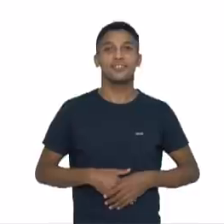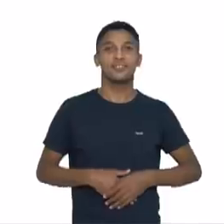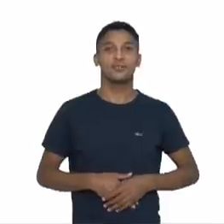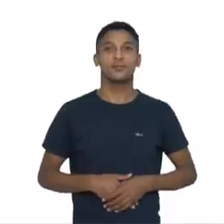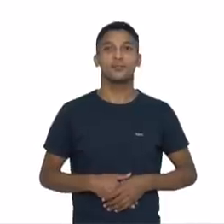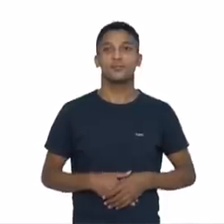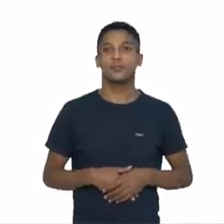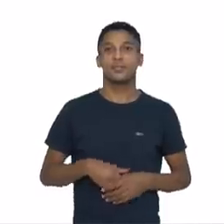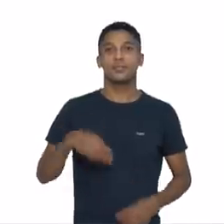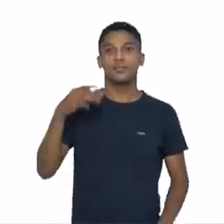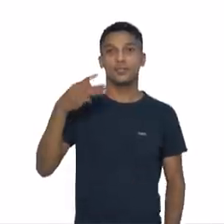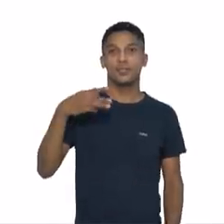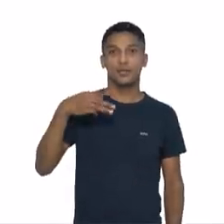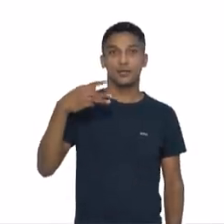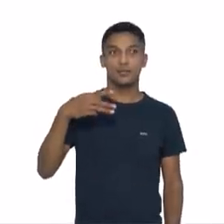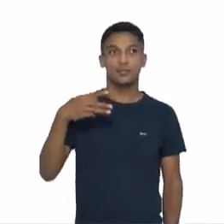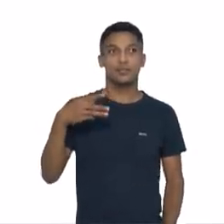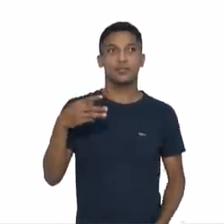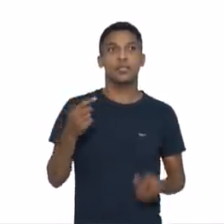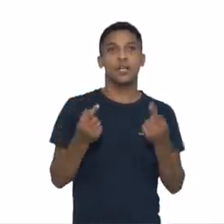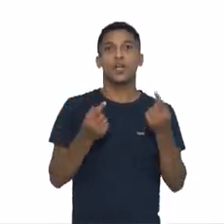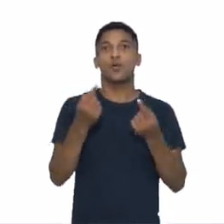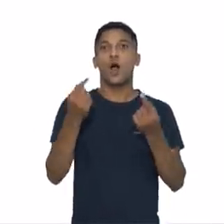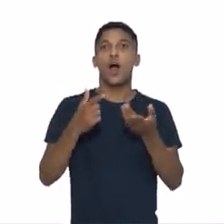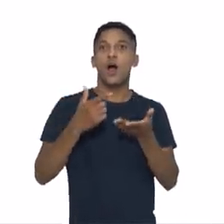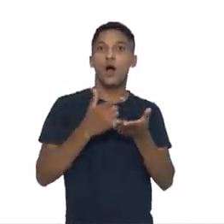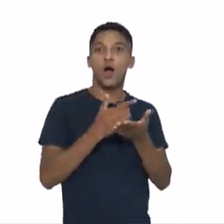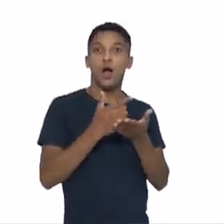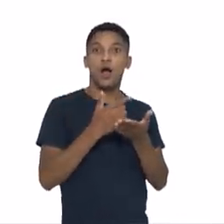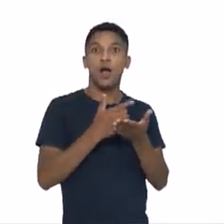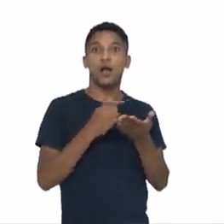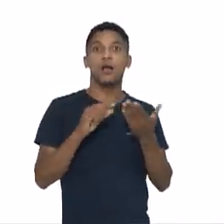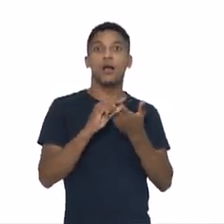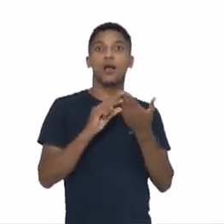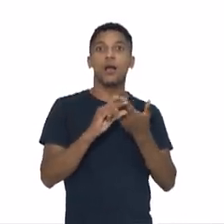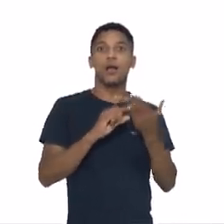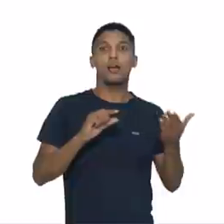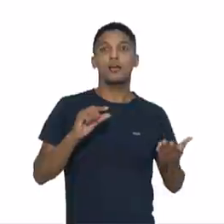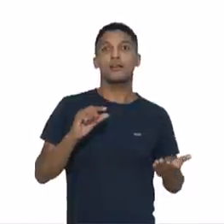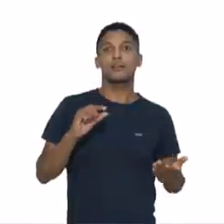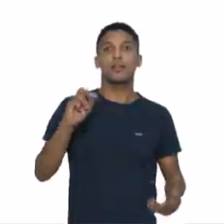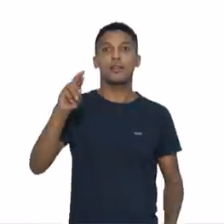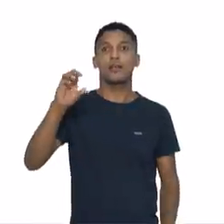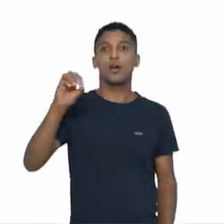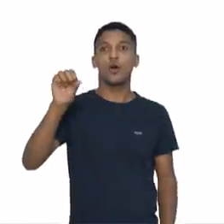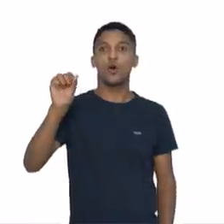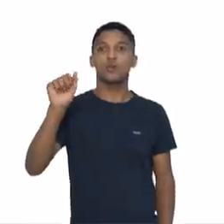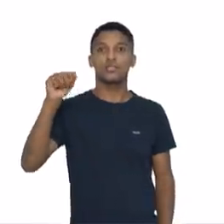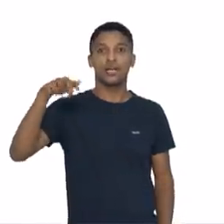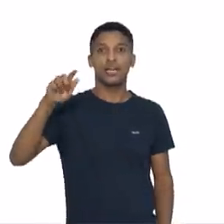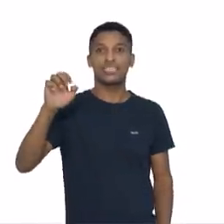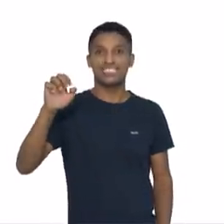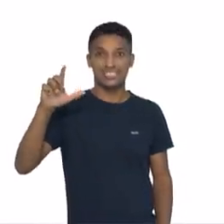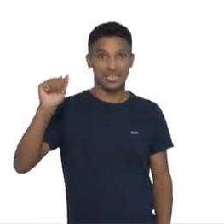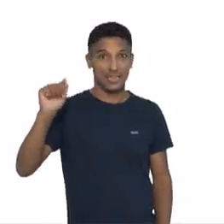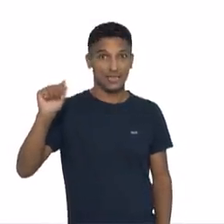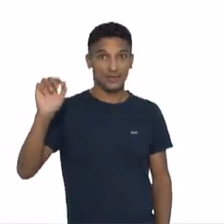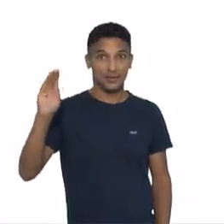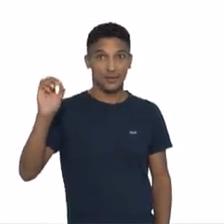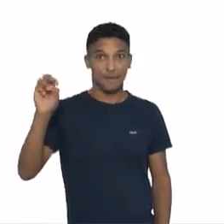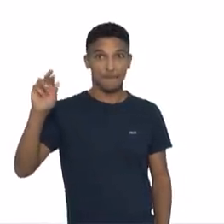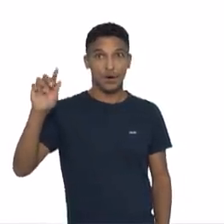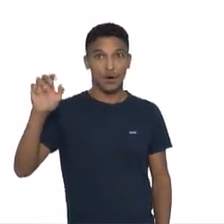3. Em qual obra a artista brasileira Rosângela Borges retrata o circo itinerante com lonas